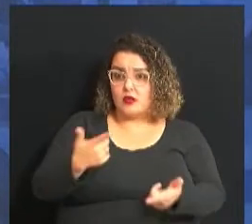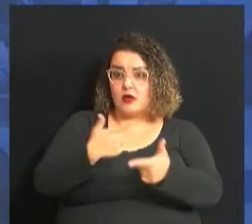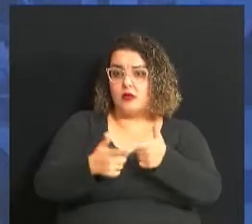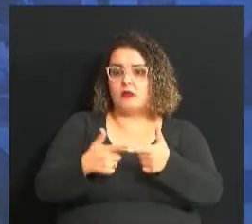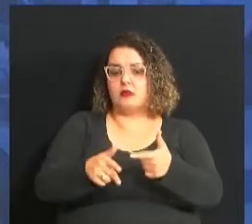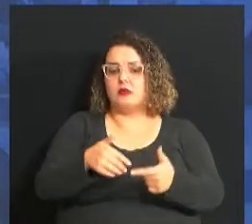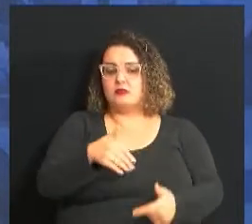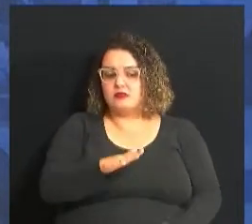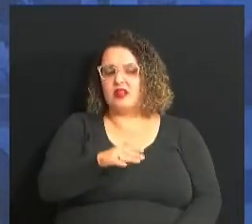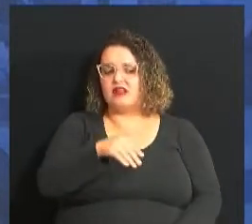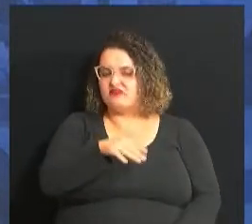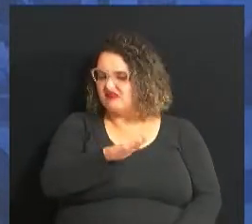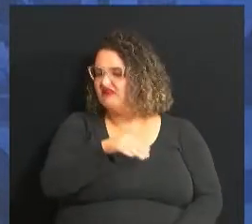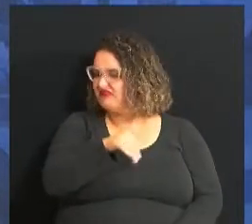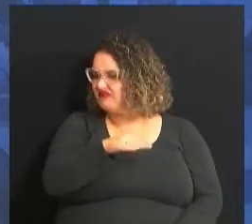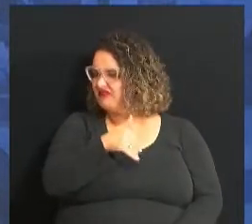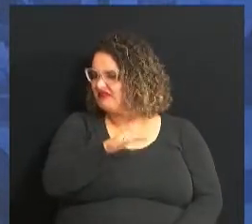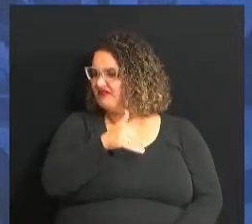para depois, né?